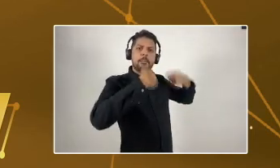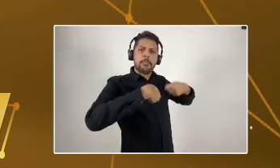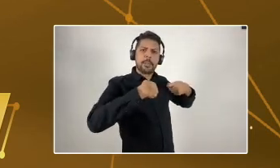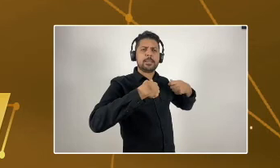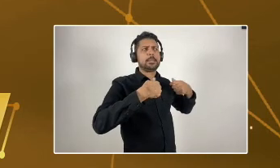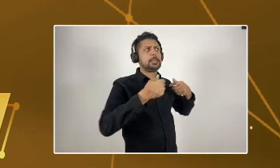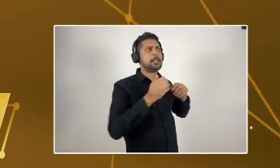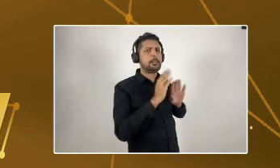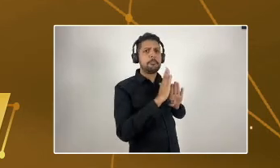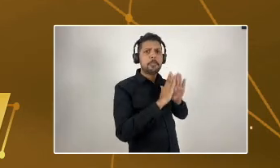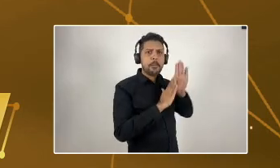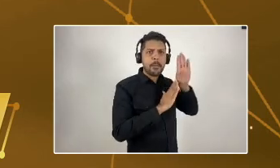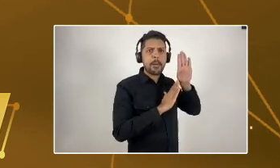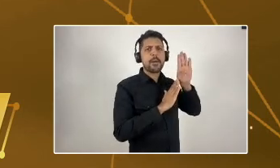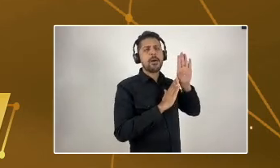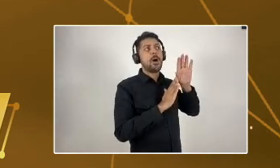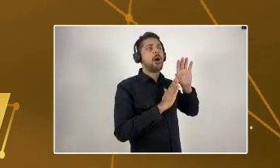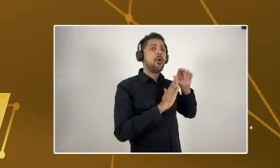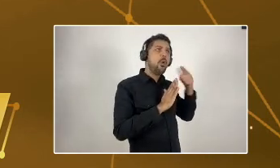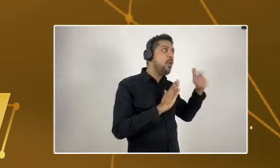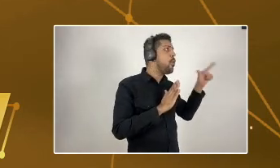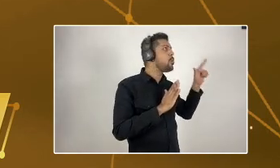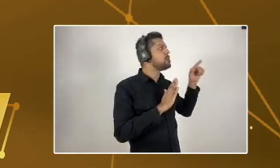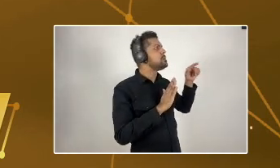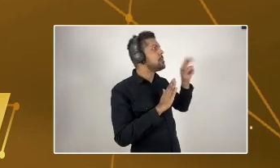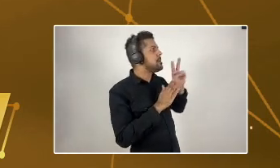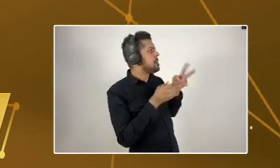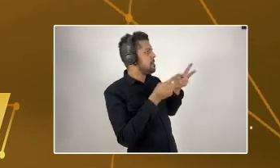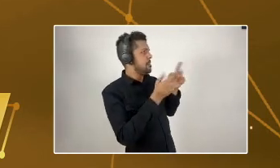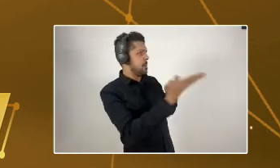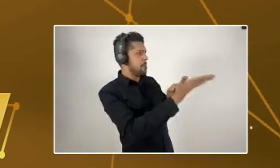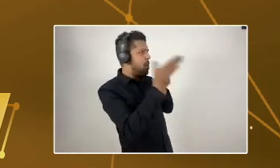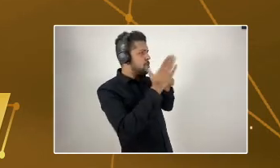consolidar para a parte de orçamentação, inclusive de obras, né?